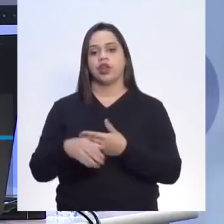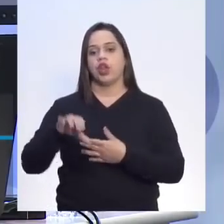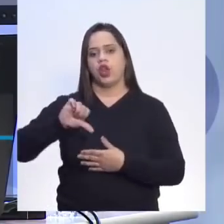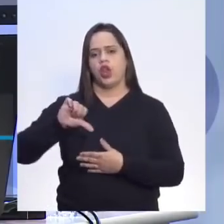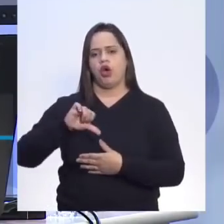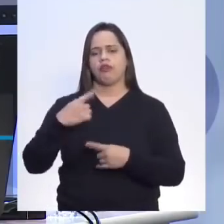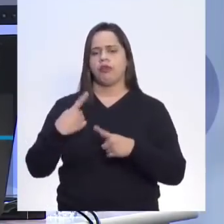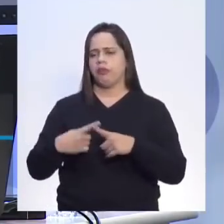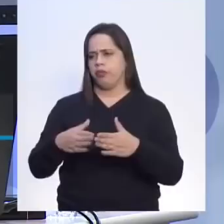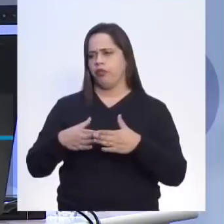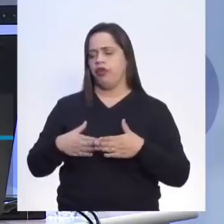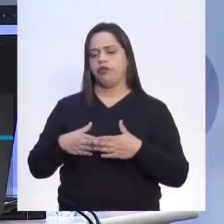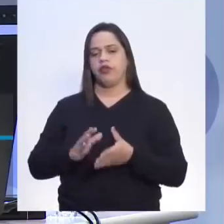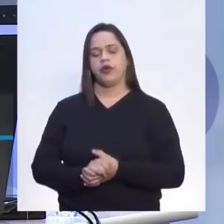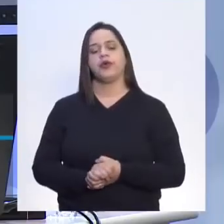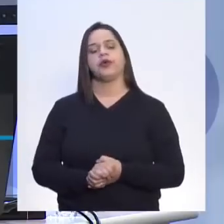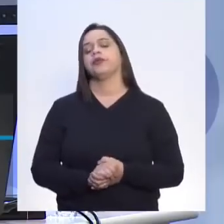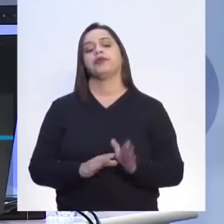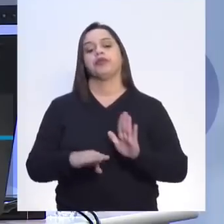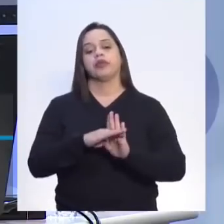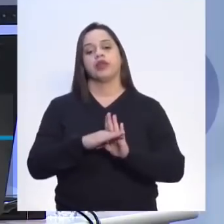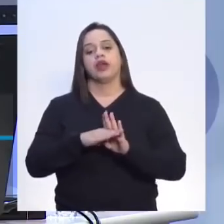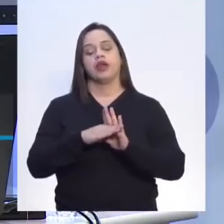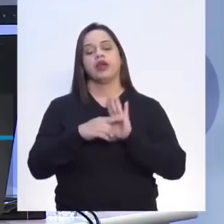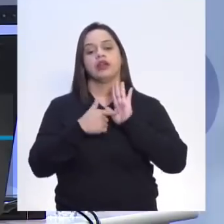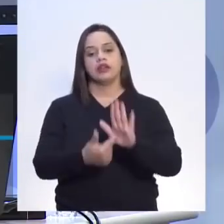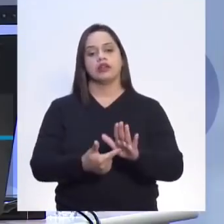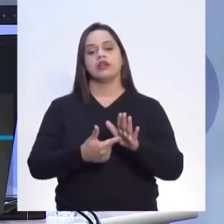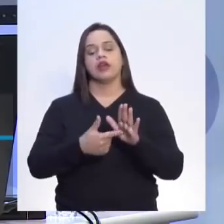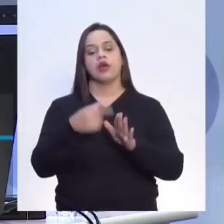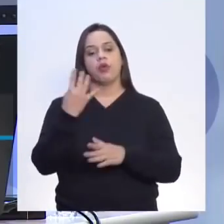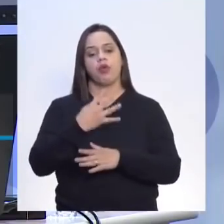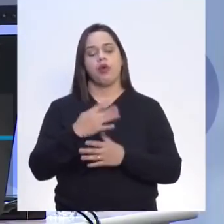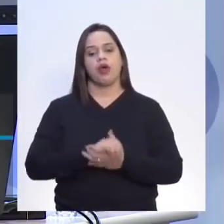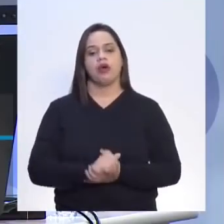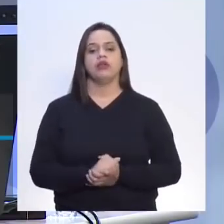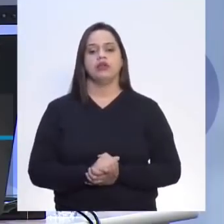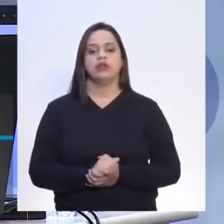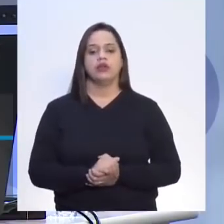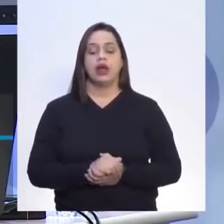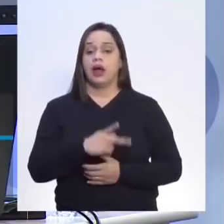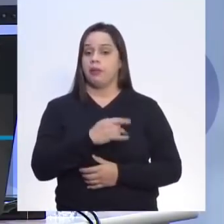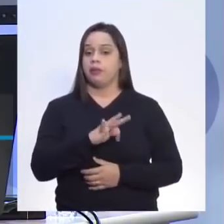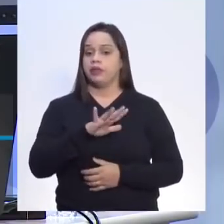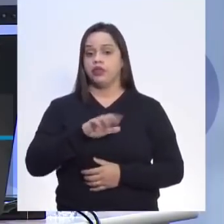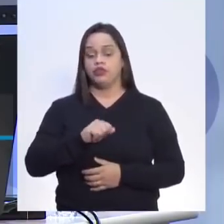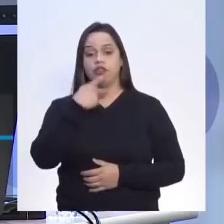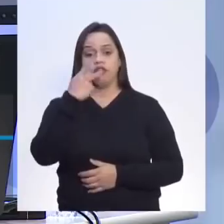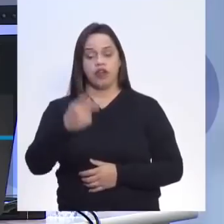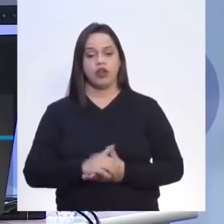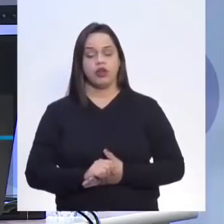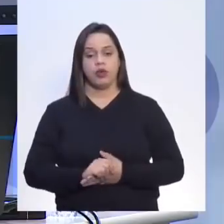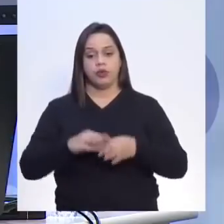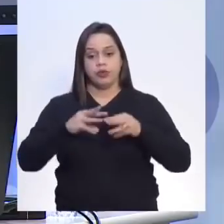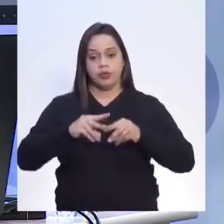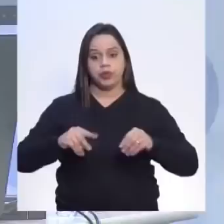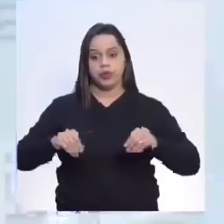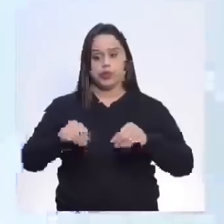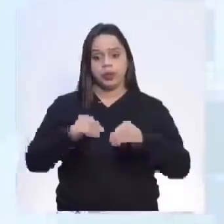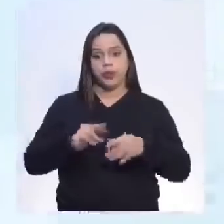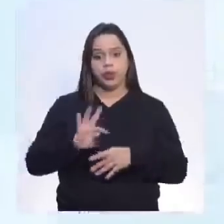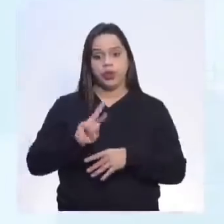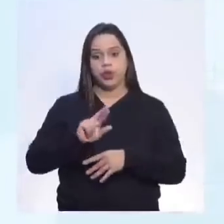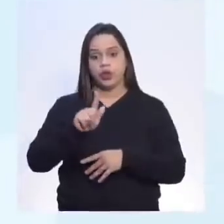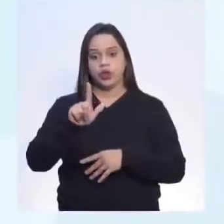9. Coloquem para mim na cena 4, por favor. Então, lá na cena 4, a Pitya falou lá, o trigo